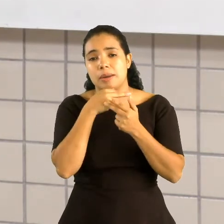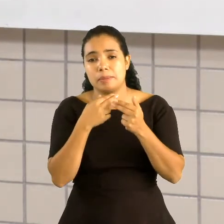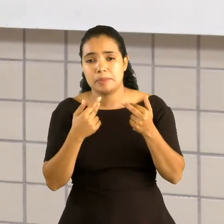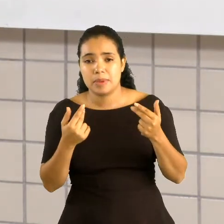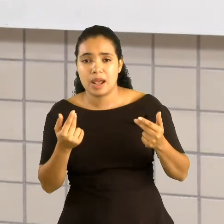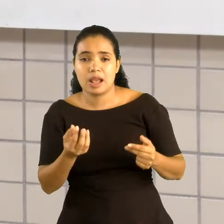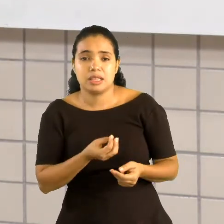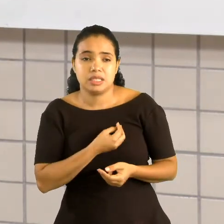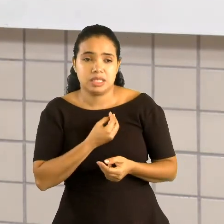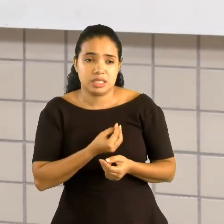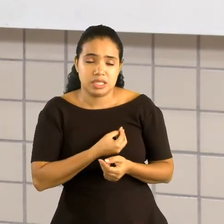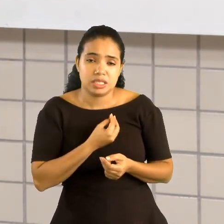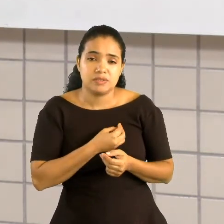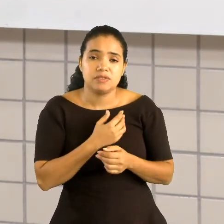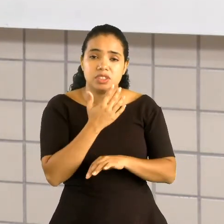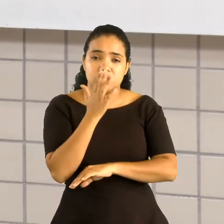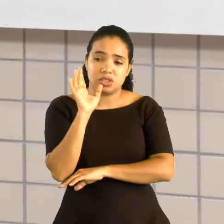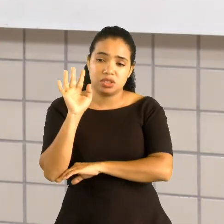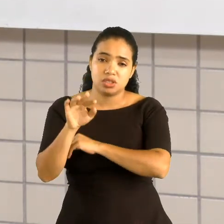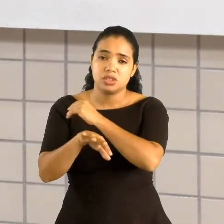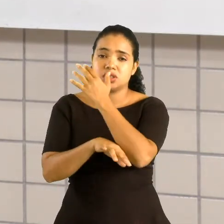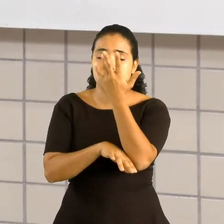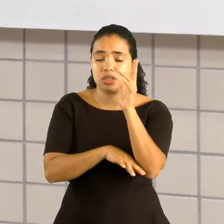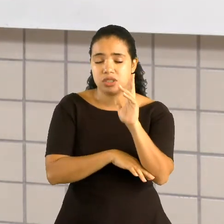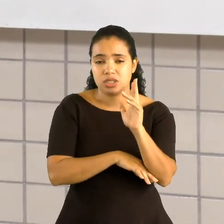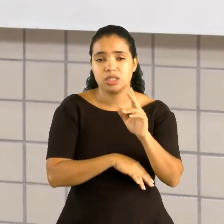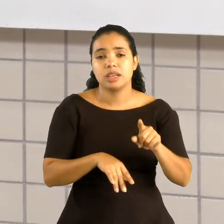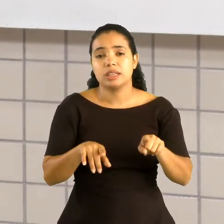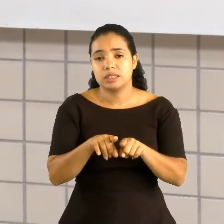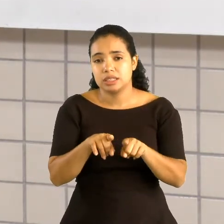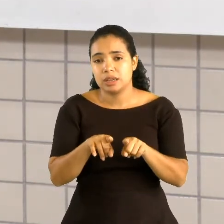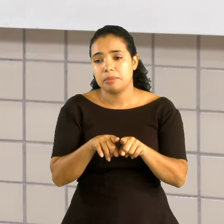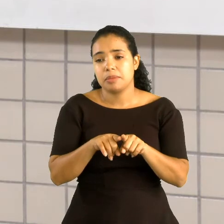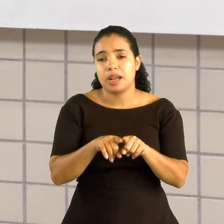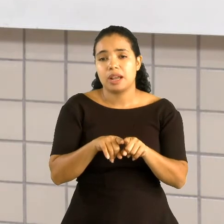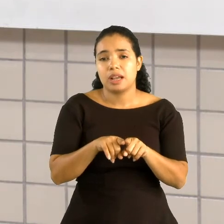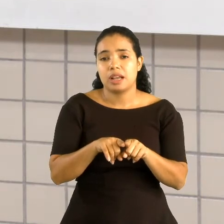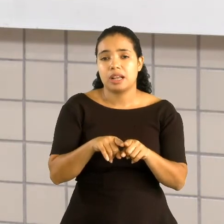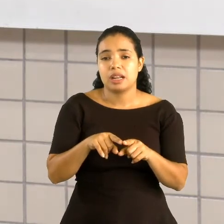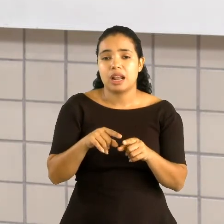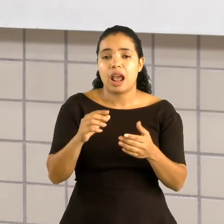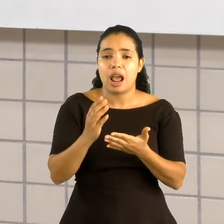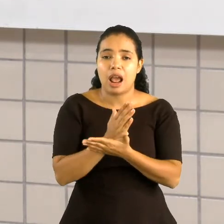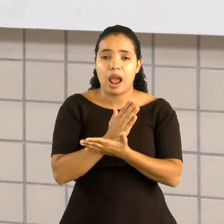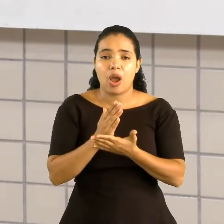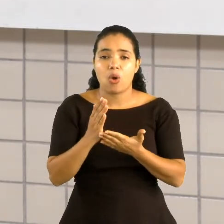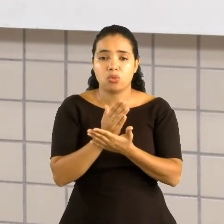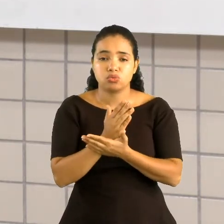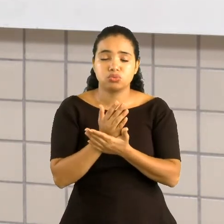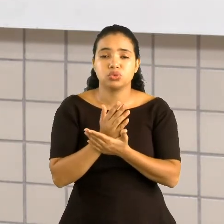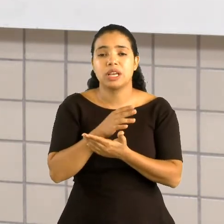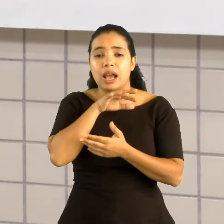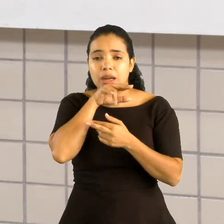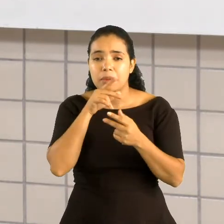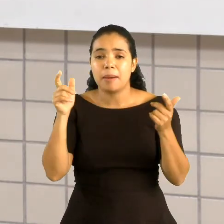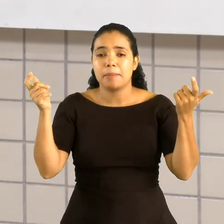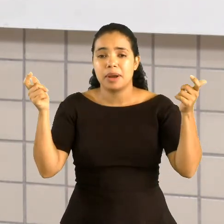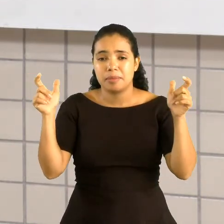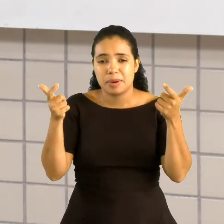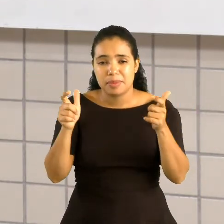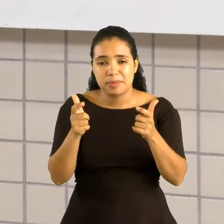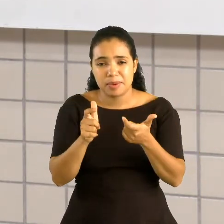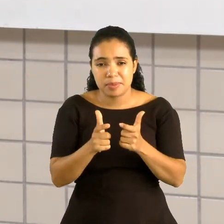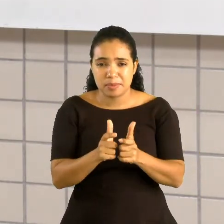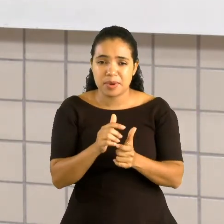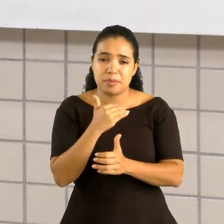que vivem naquele local, que não vão viver mais, a extinção de alguns deles, a extinção de alguns tipos de plantas que vivem em